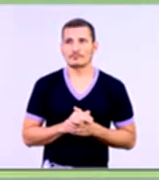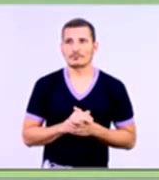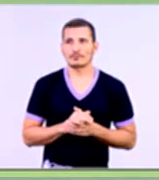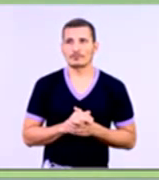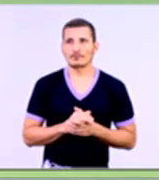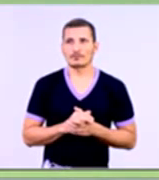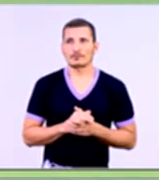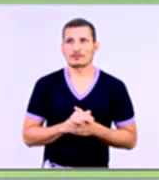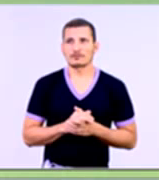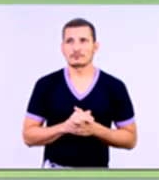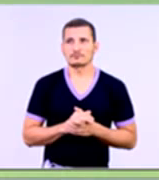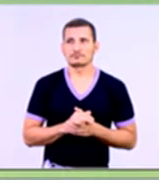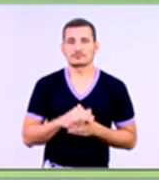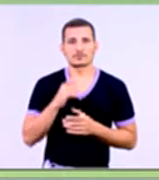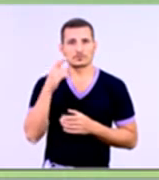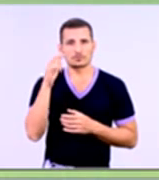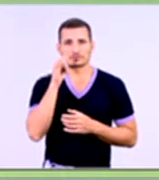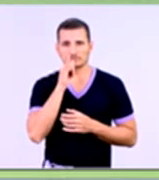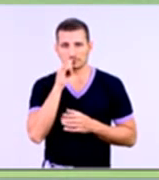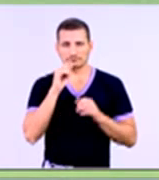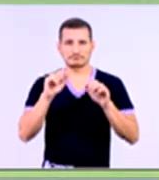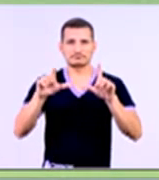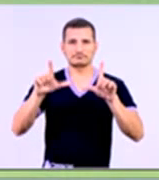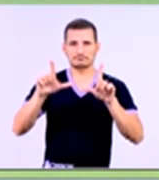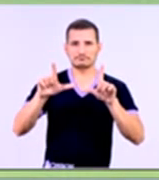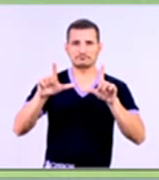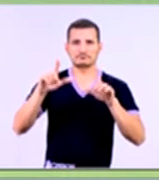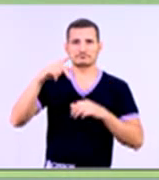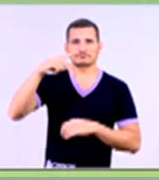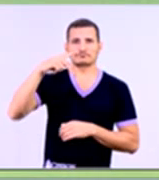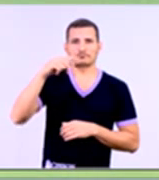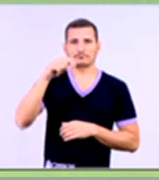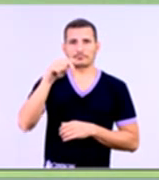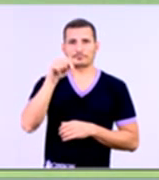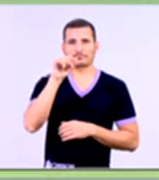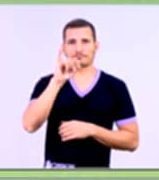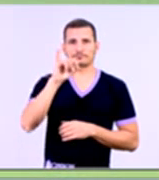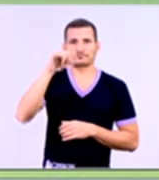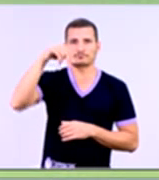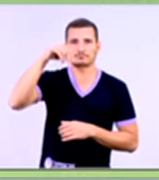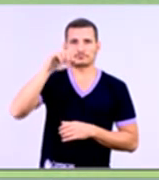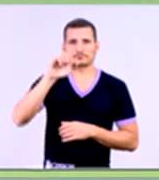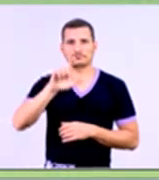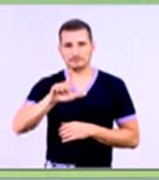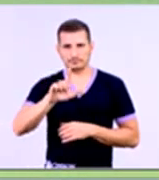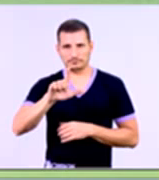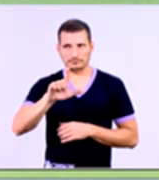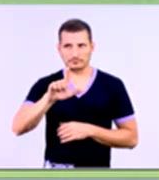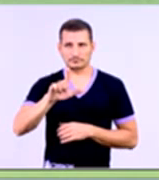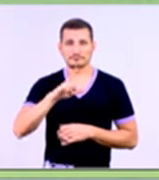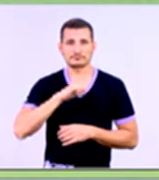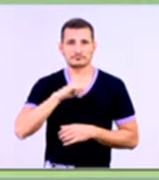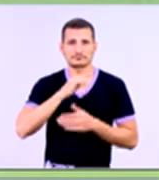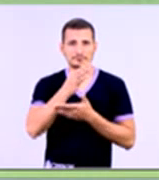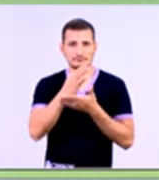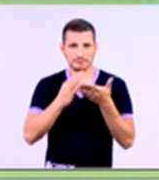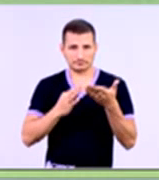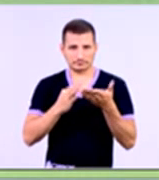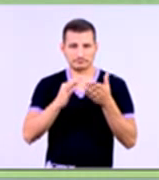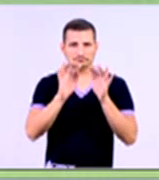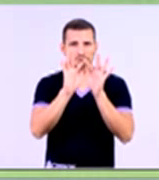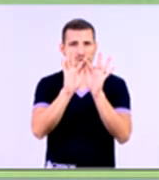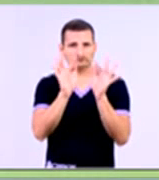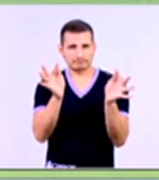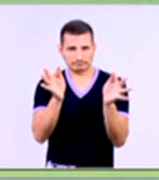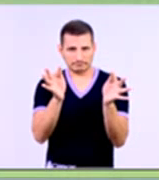Um outro exemplo é o do painel, que no nosso caso eu tenho um texto simples em HTML dentro de um